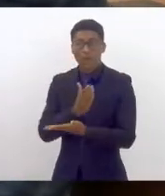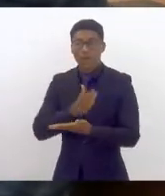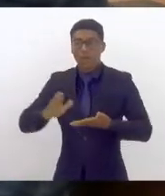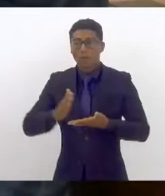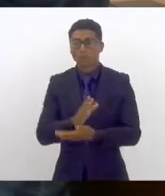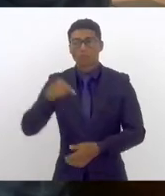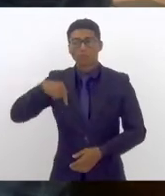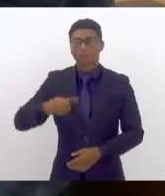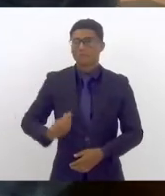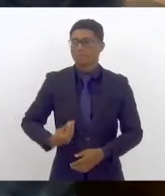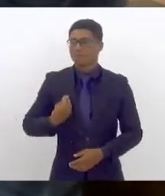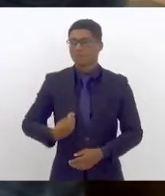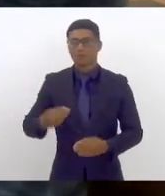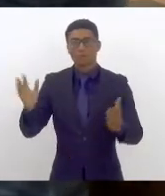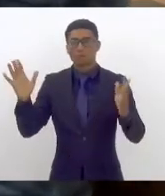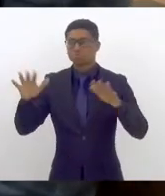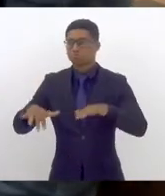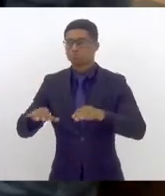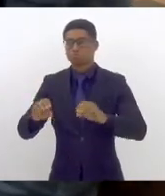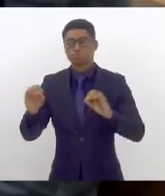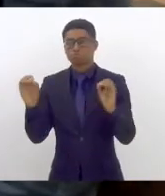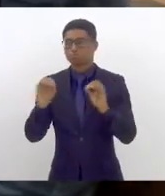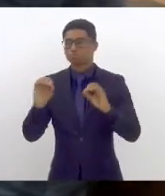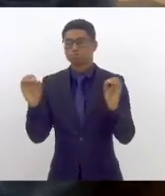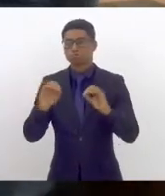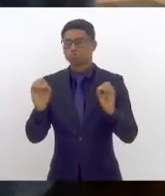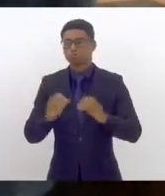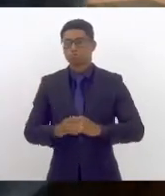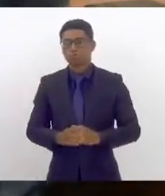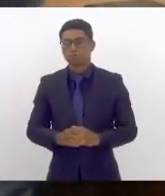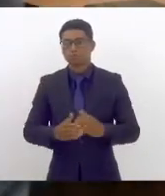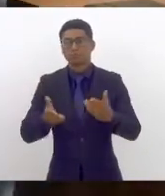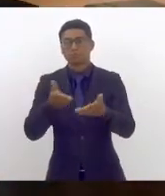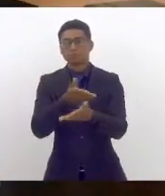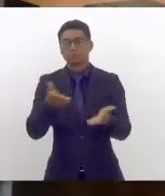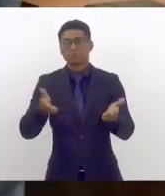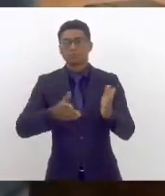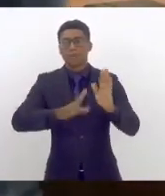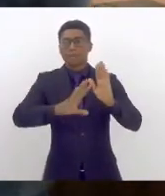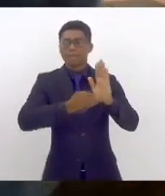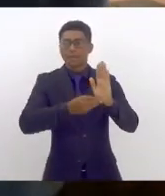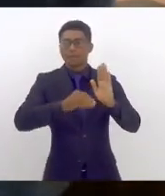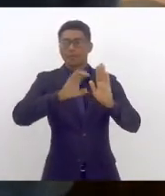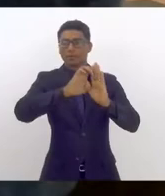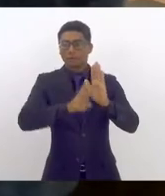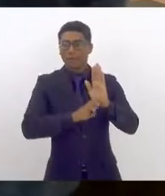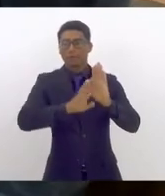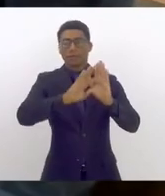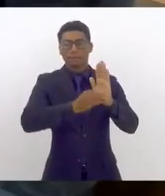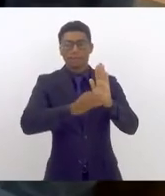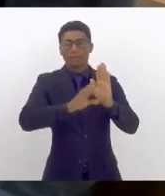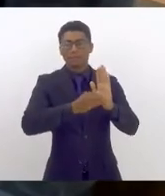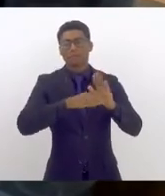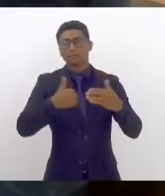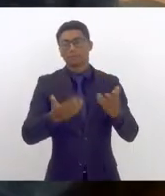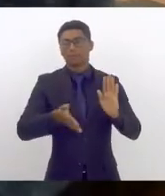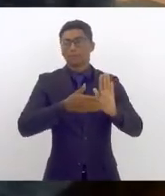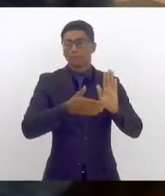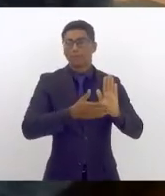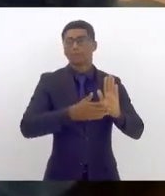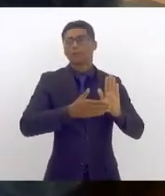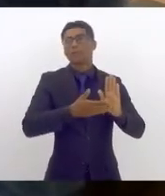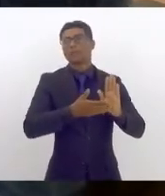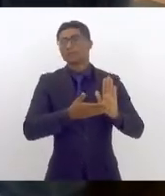estão em plenário nem mesmo marcaram presença protocolaram emendas no projeto de modo que ele sai de pauta